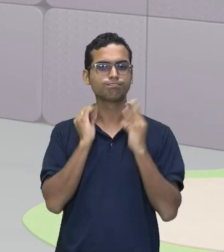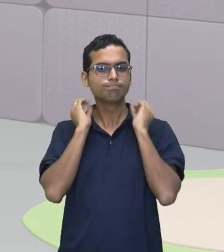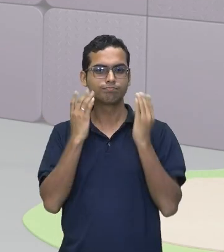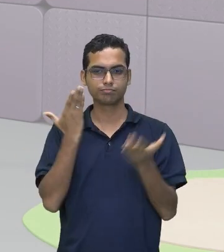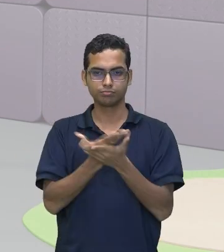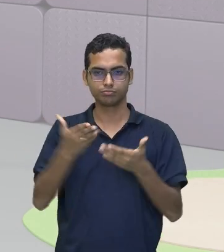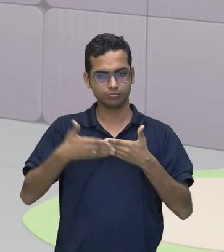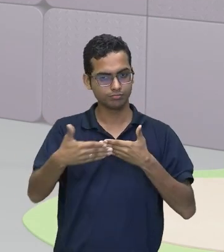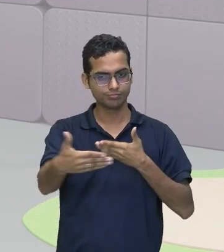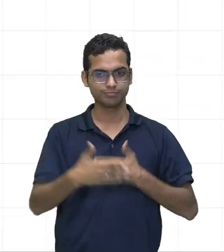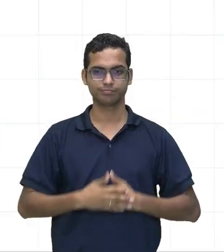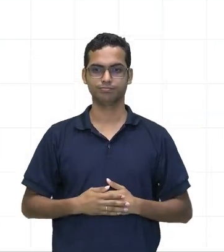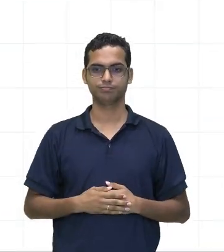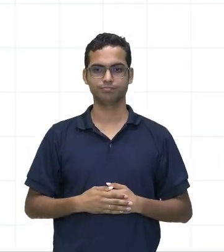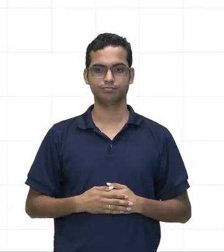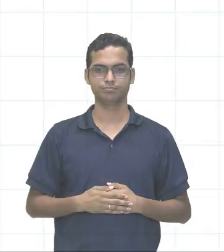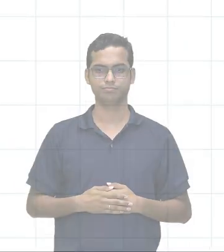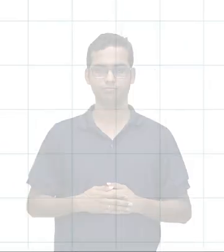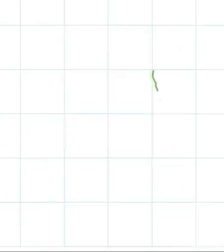agora.